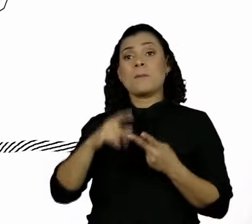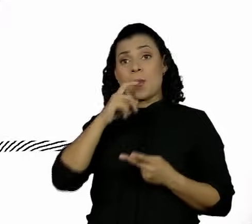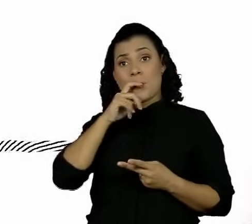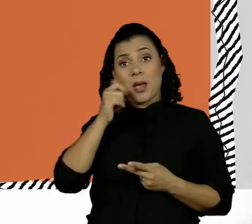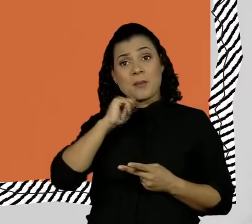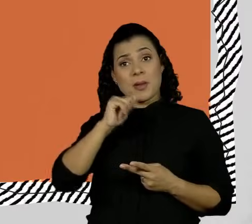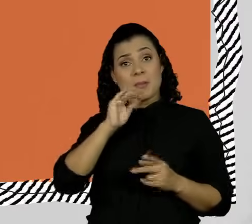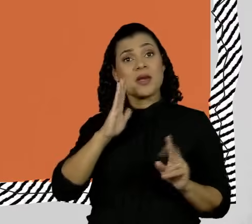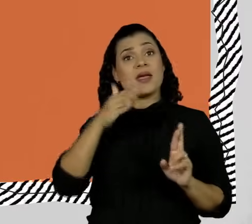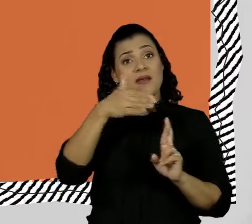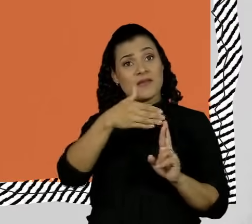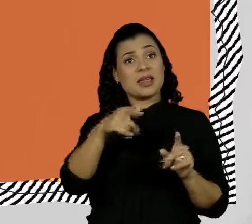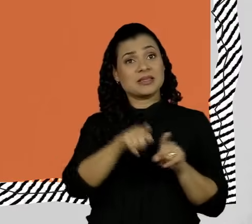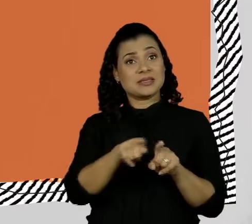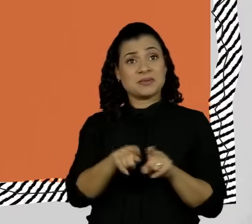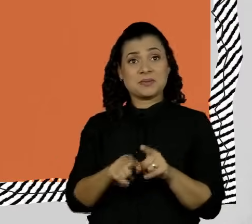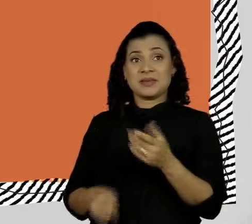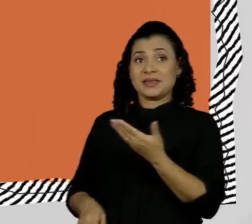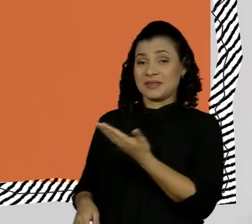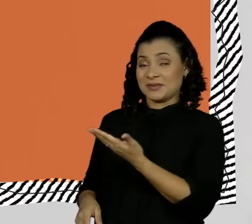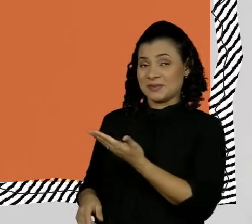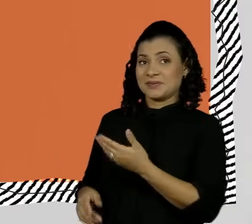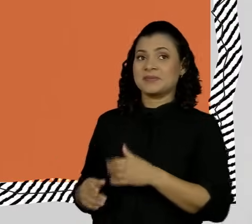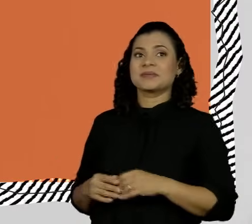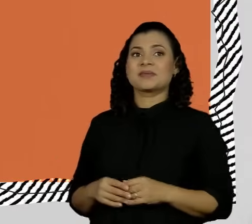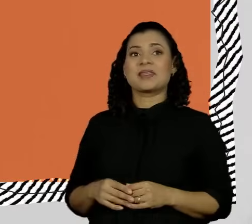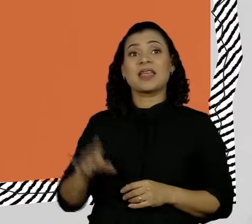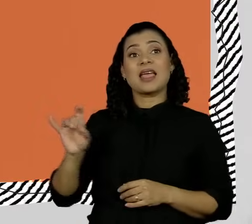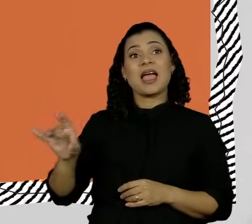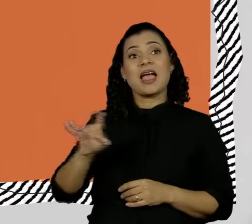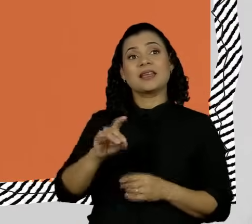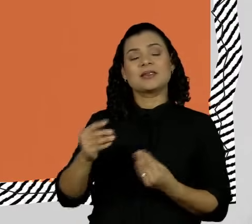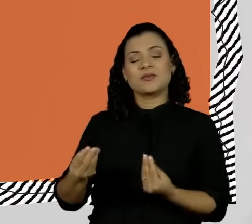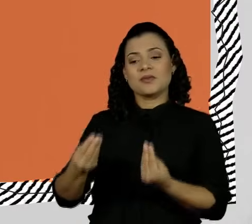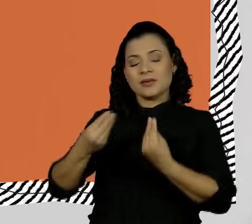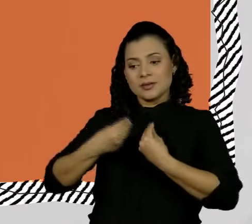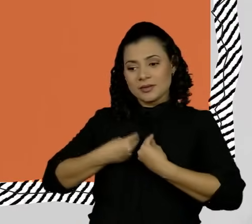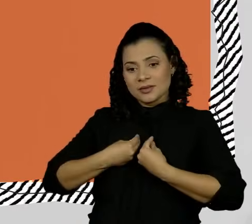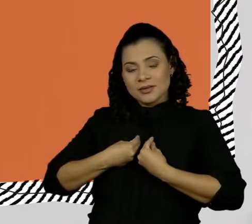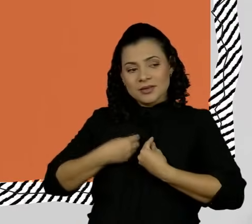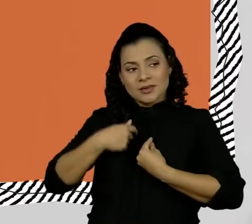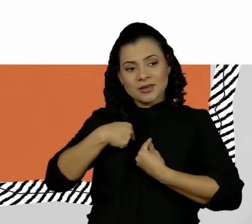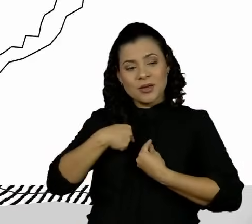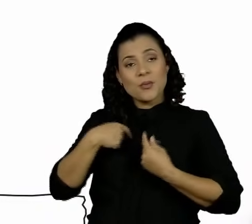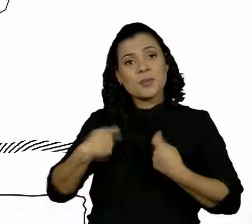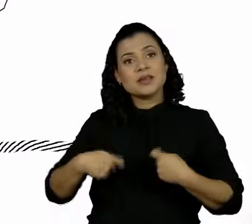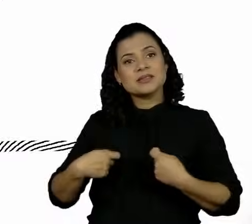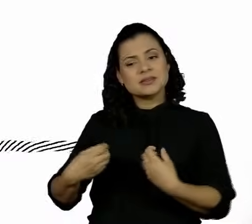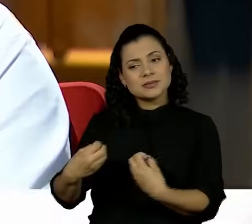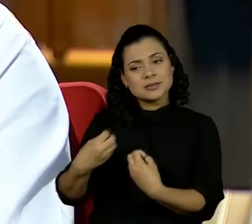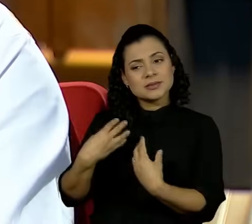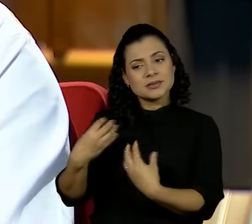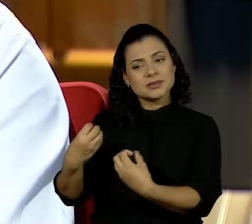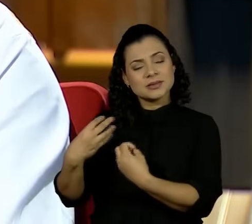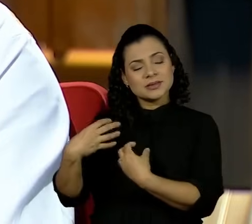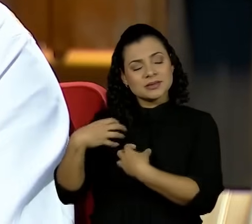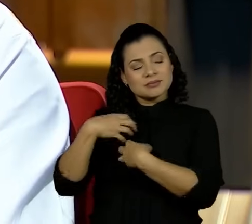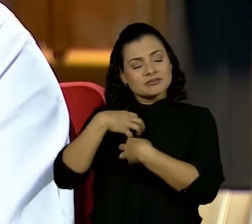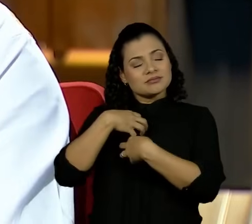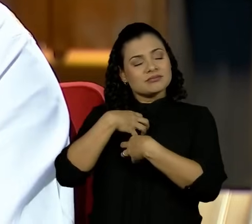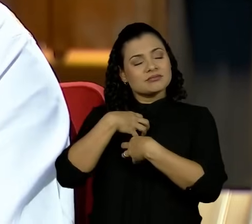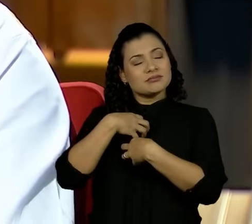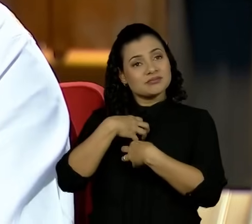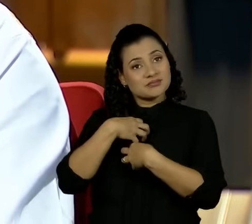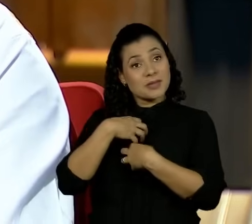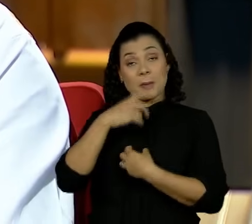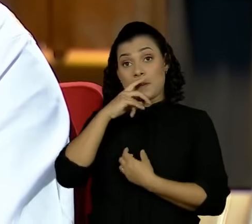uma grande referência, assim, porque cada um vai me dando aquilo que eu preciso em alguns momentos, né? Então, meu